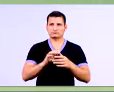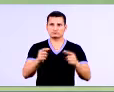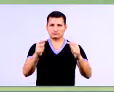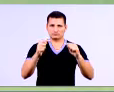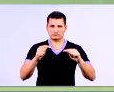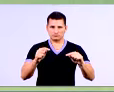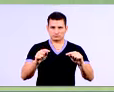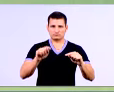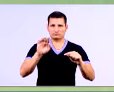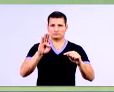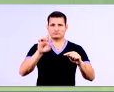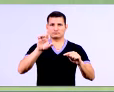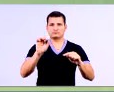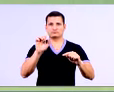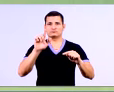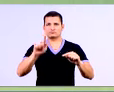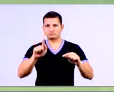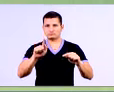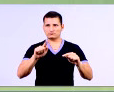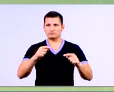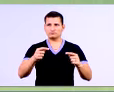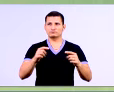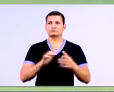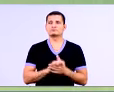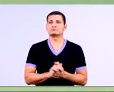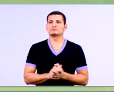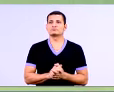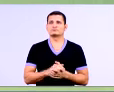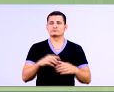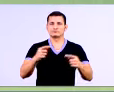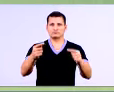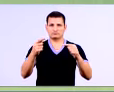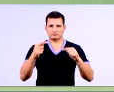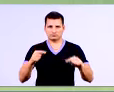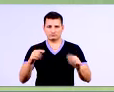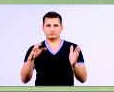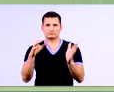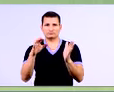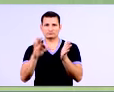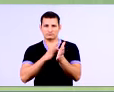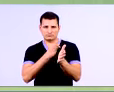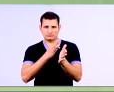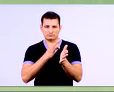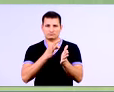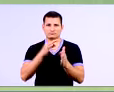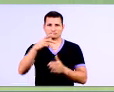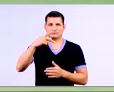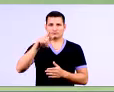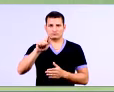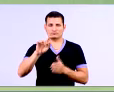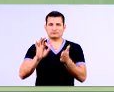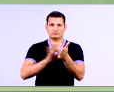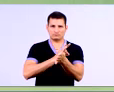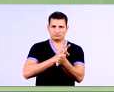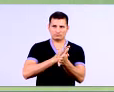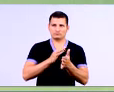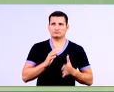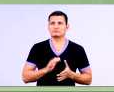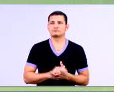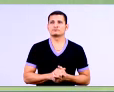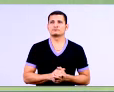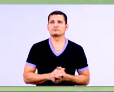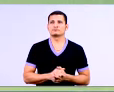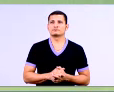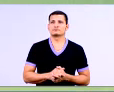para o blog, ir para o blog. Inscrição, inscrição.